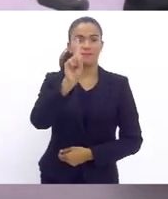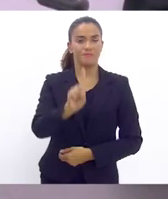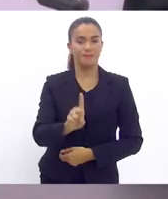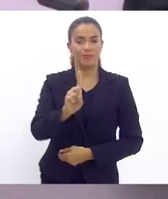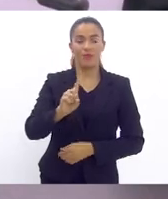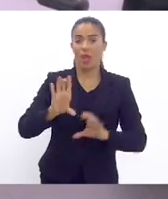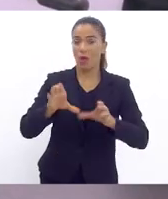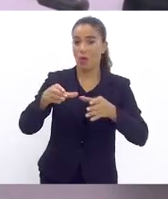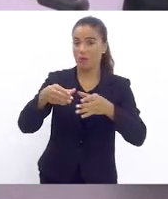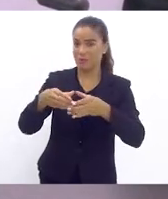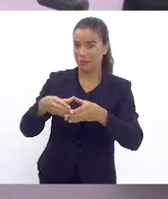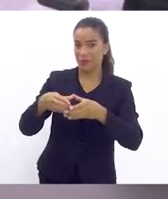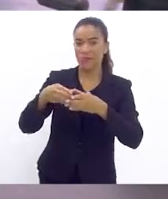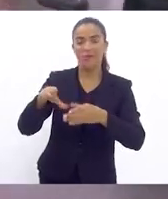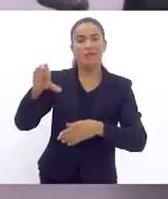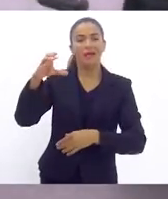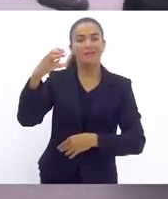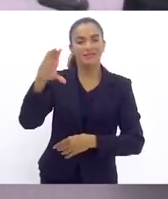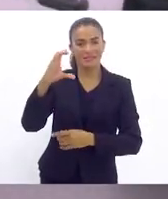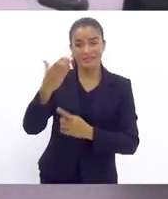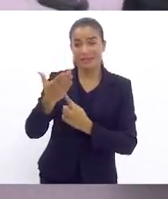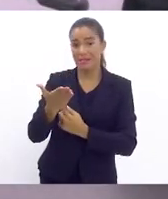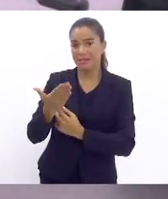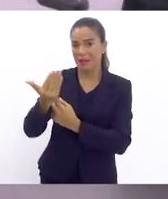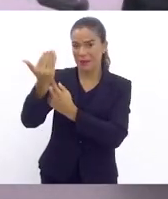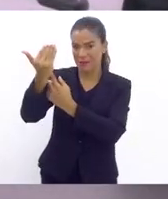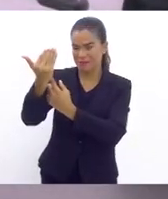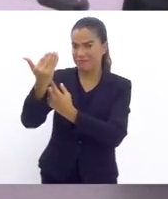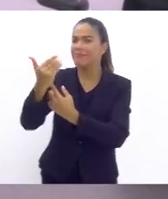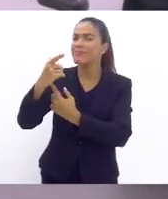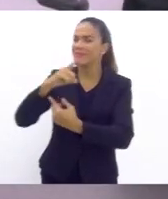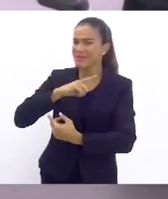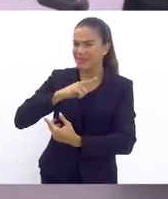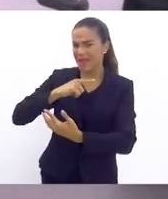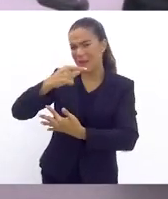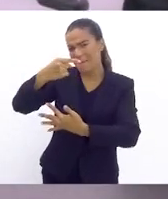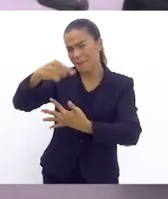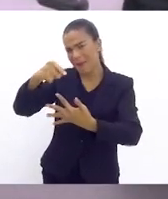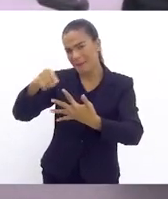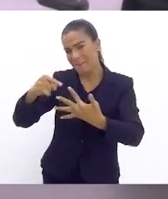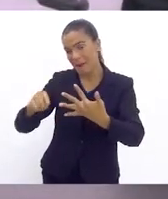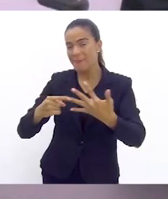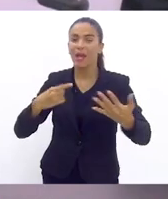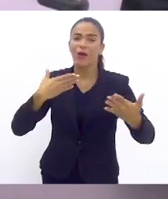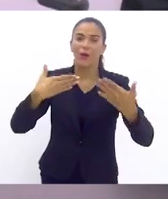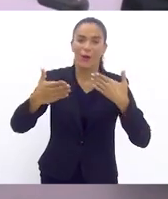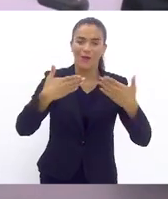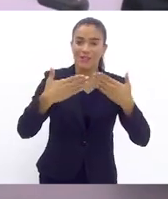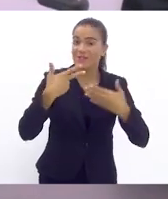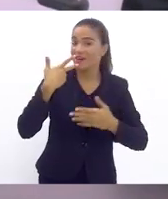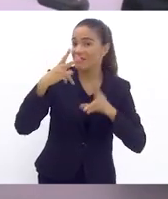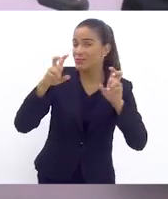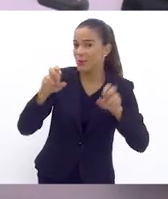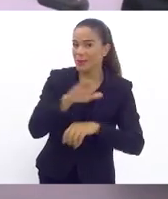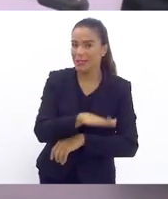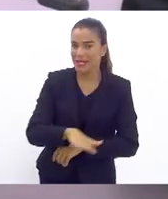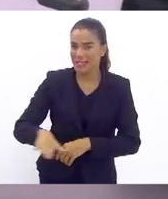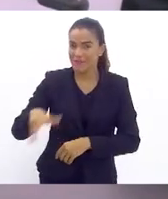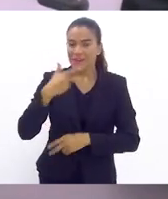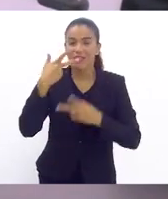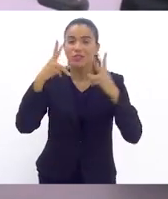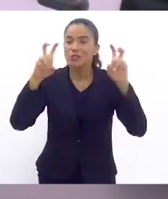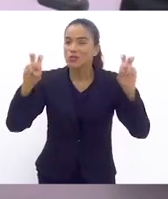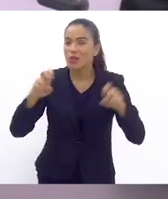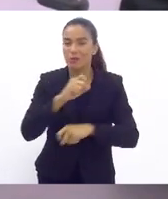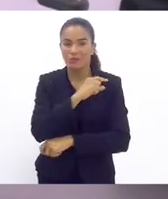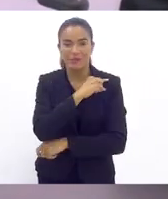da Ciência Tecnologia que eu acho que a gente tem muito a conversar a interagir porque a gente tá falando de criança a gente tá falando do ensino médio